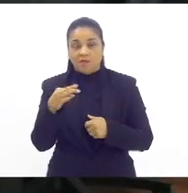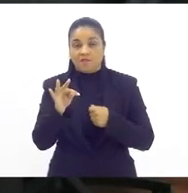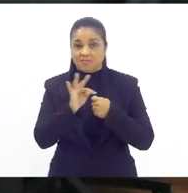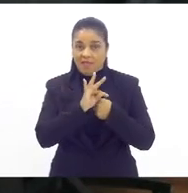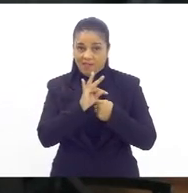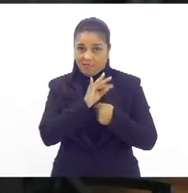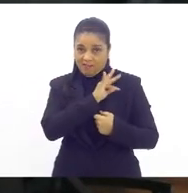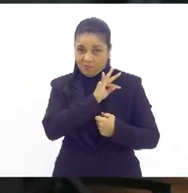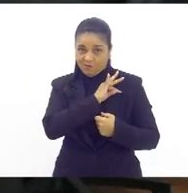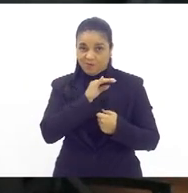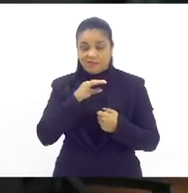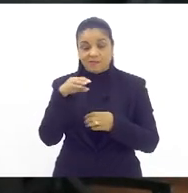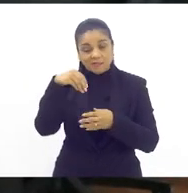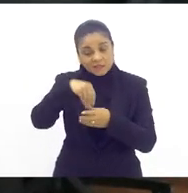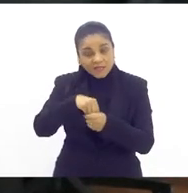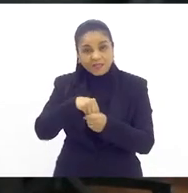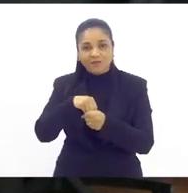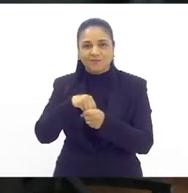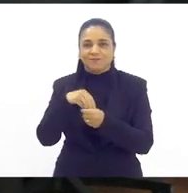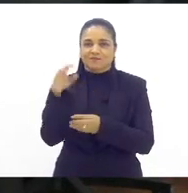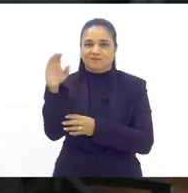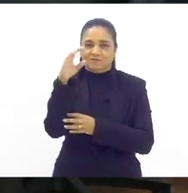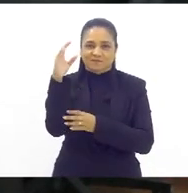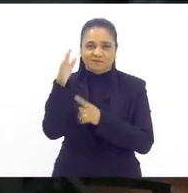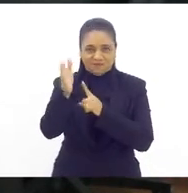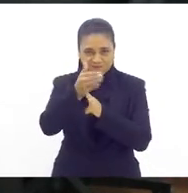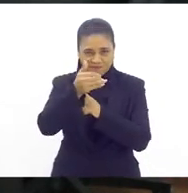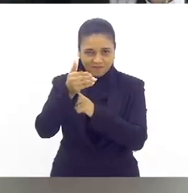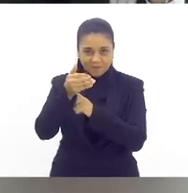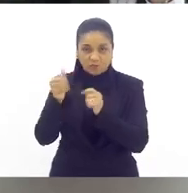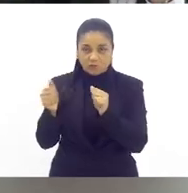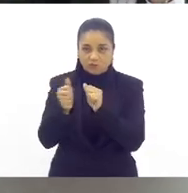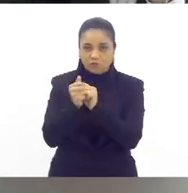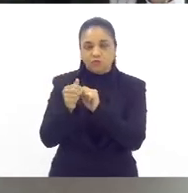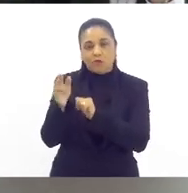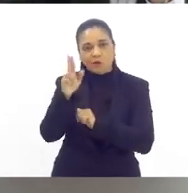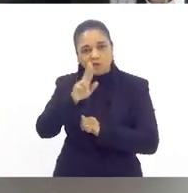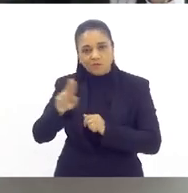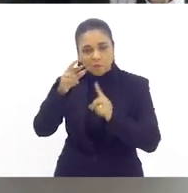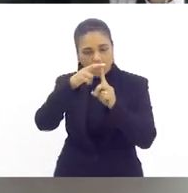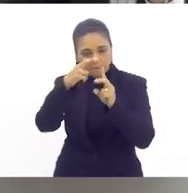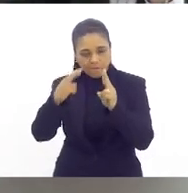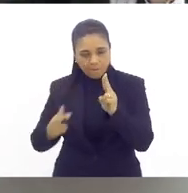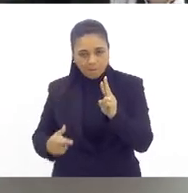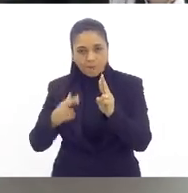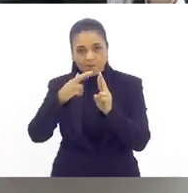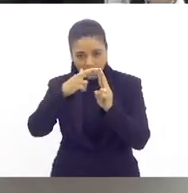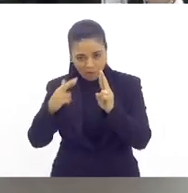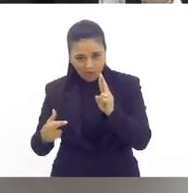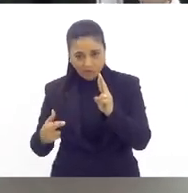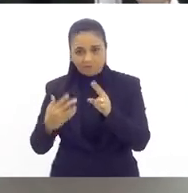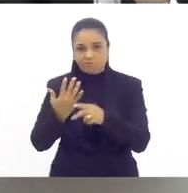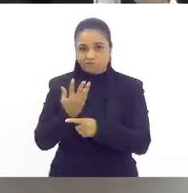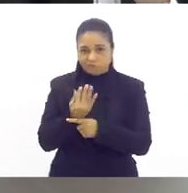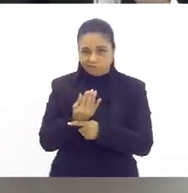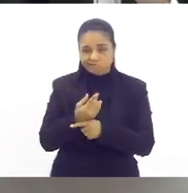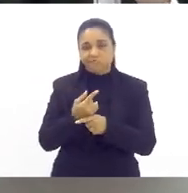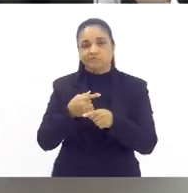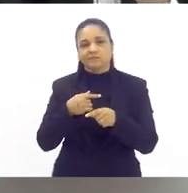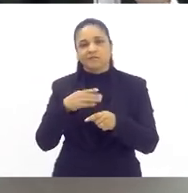disse em tecnologia juntamente com as Universidades Alerta o consórcio